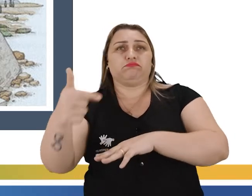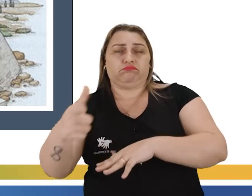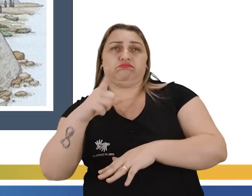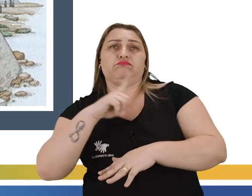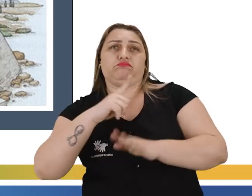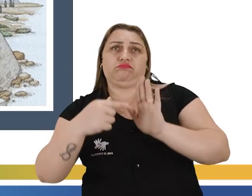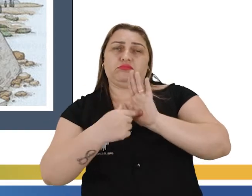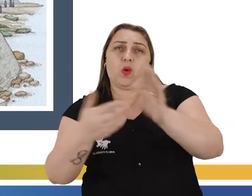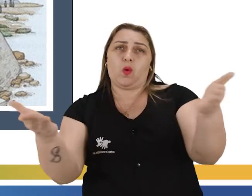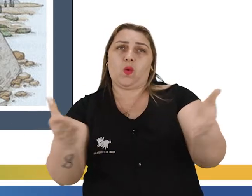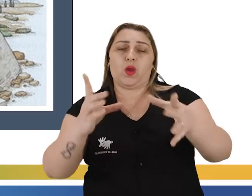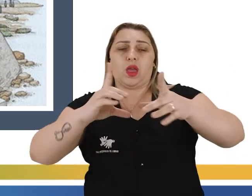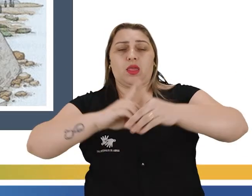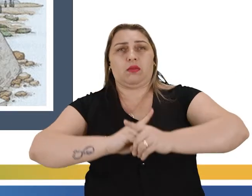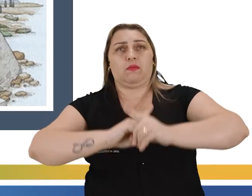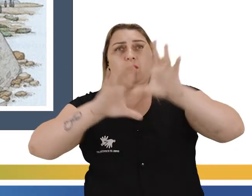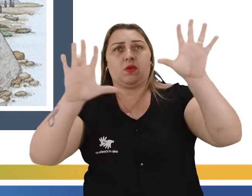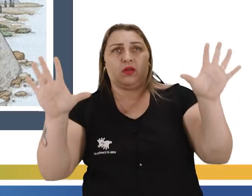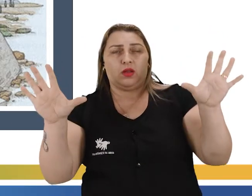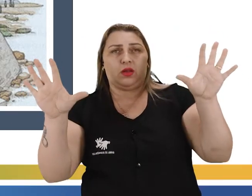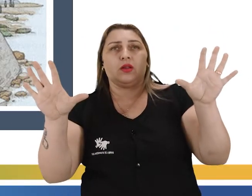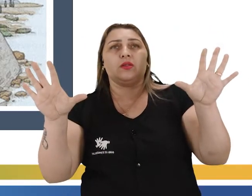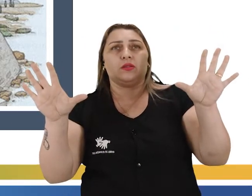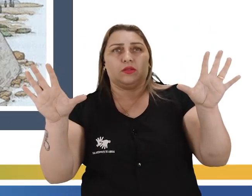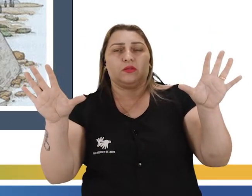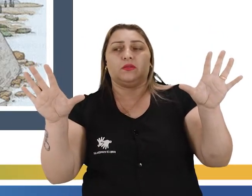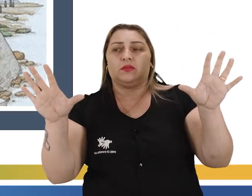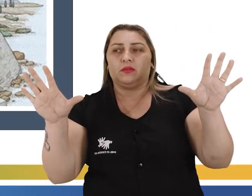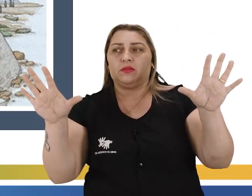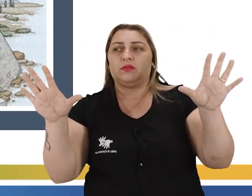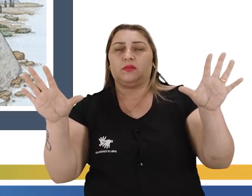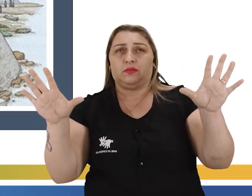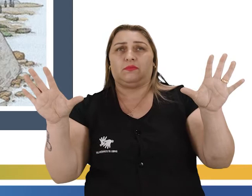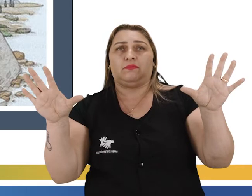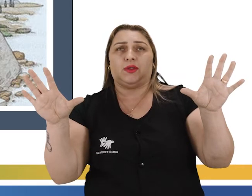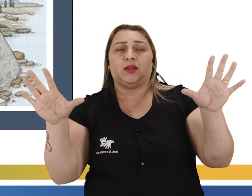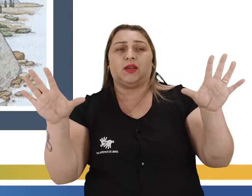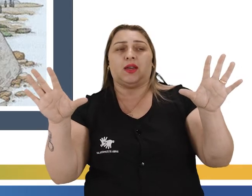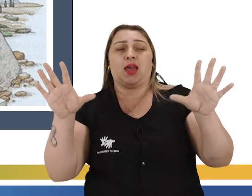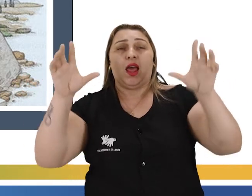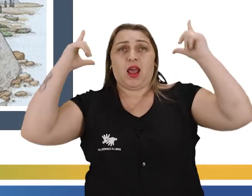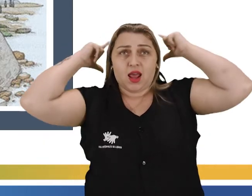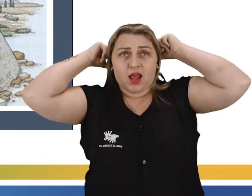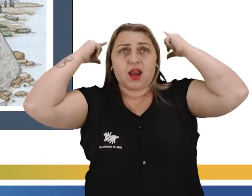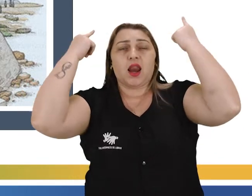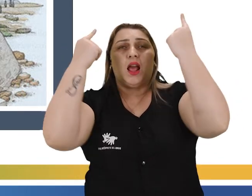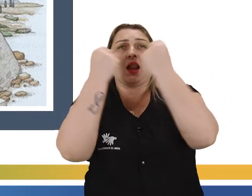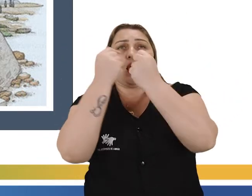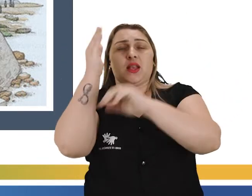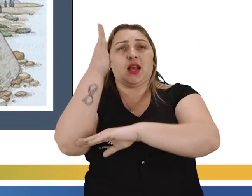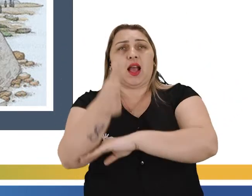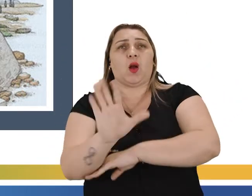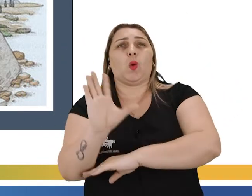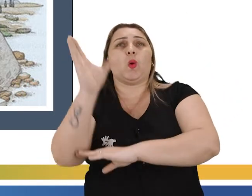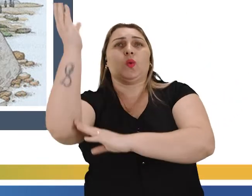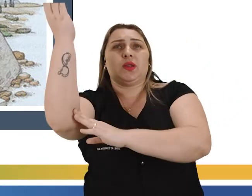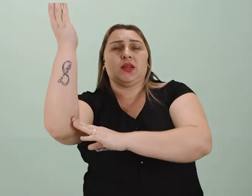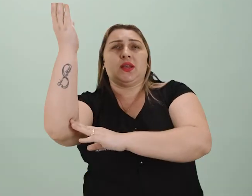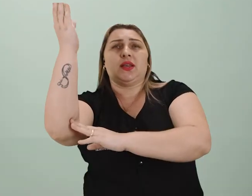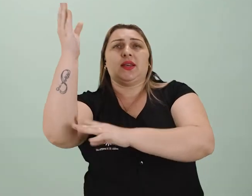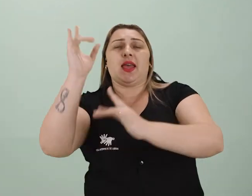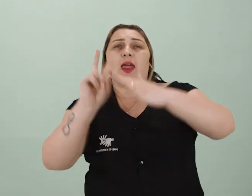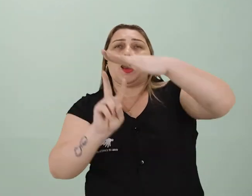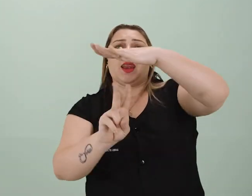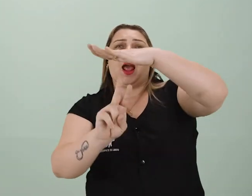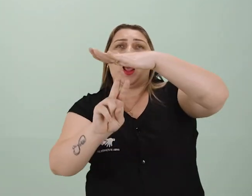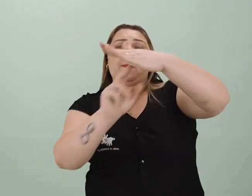nós temos hoje é a democracia, né? Só que na Grécia a democracia era direta, acontecia na ágora, na praça